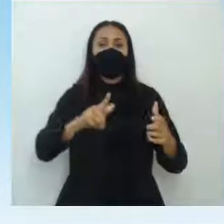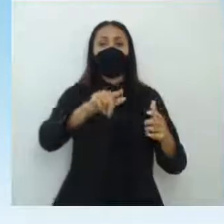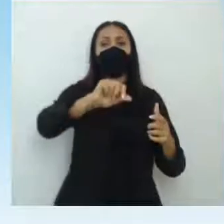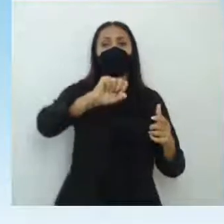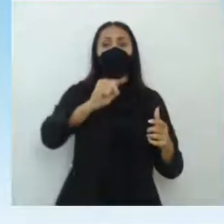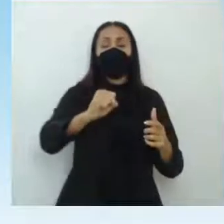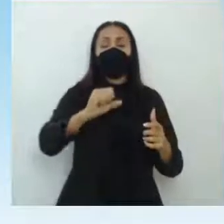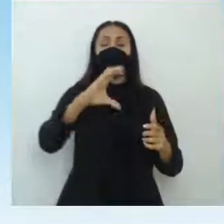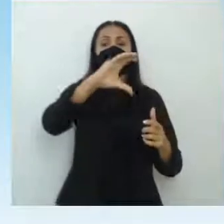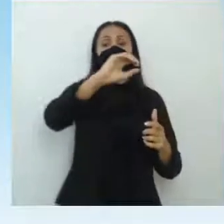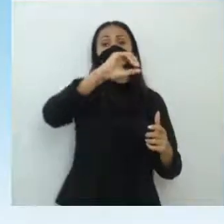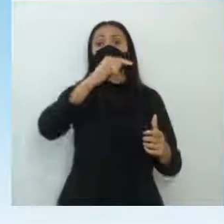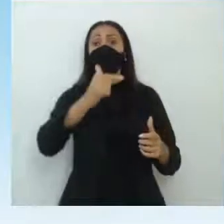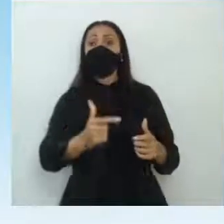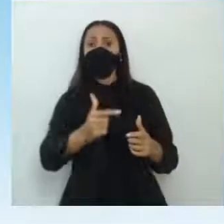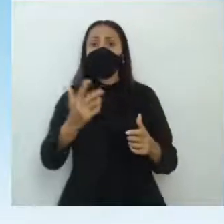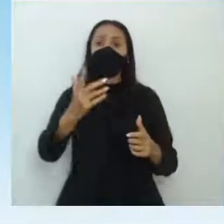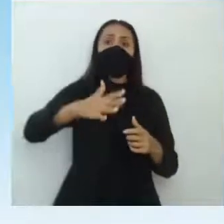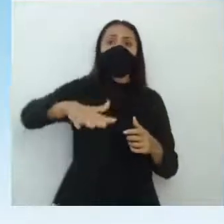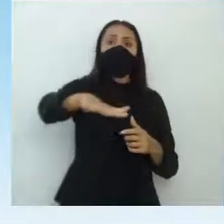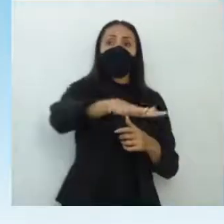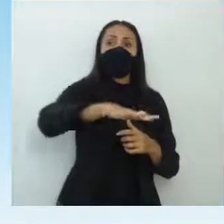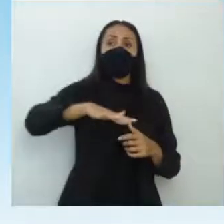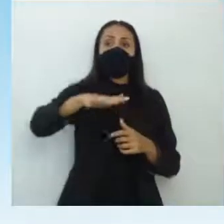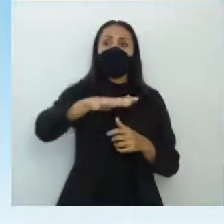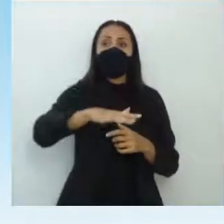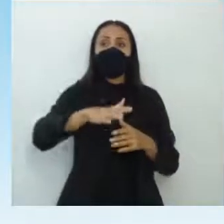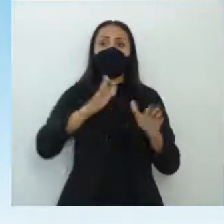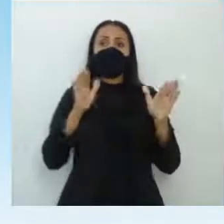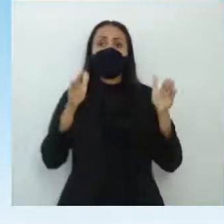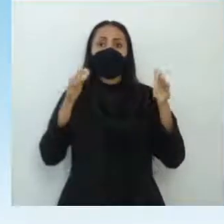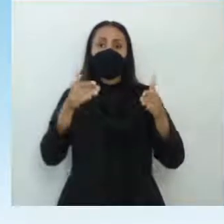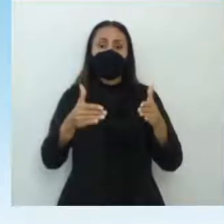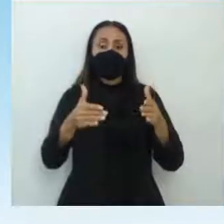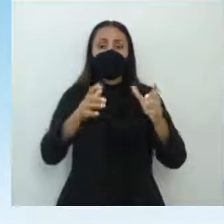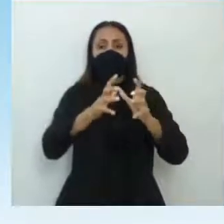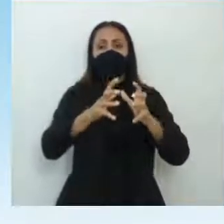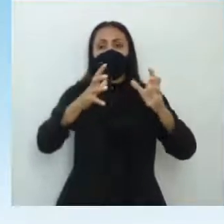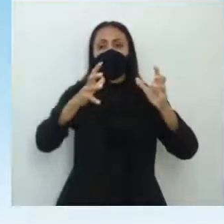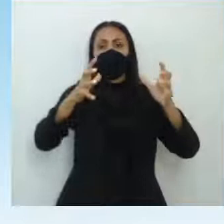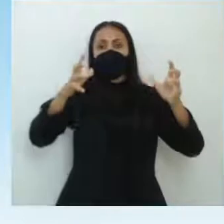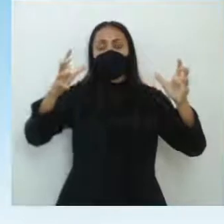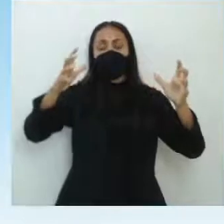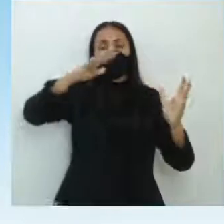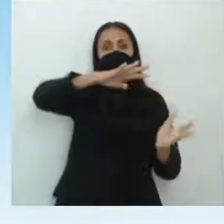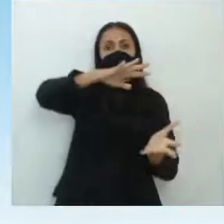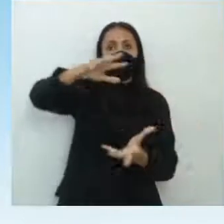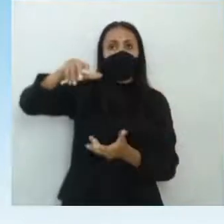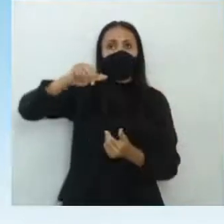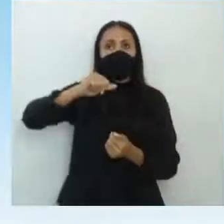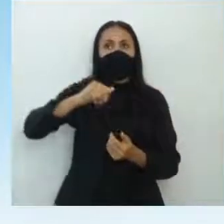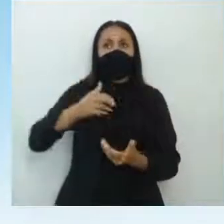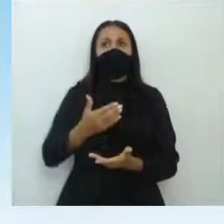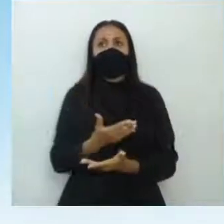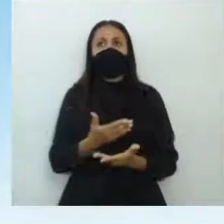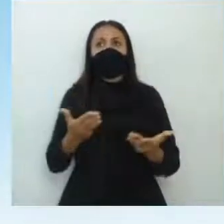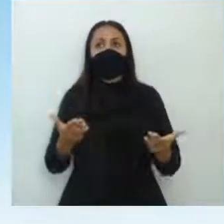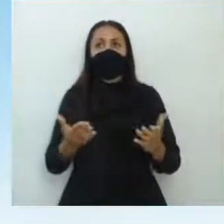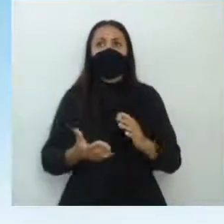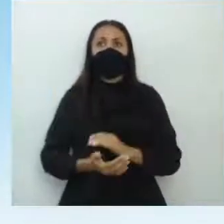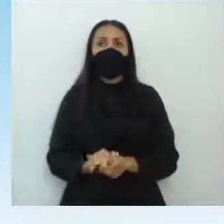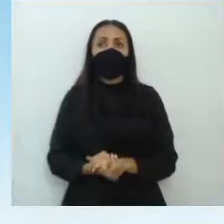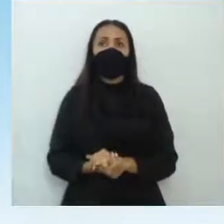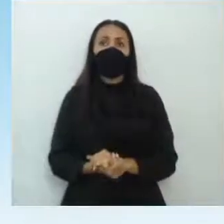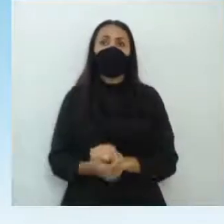gás carbônico no ambiente, intensificando aí o efeito estufa. E com isso, ocorre